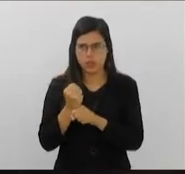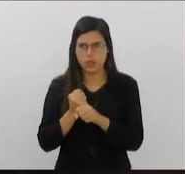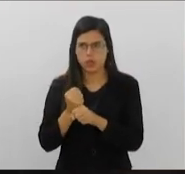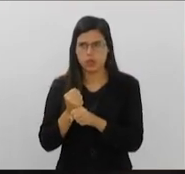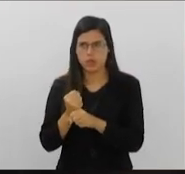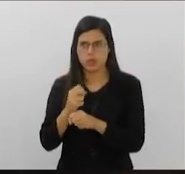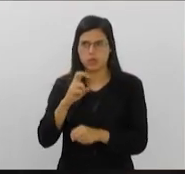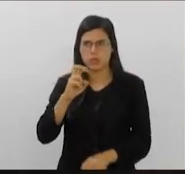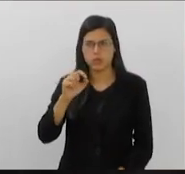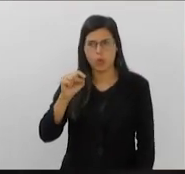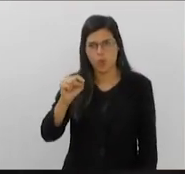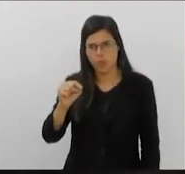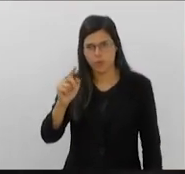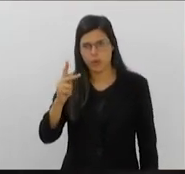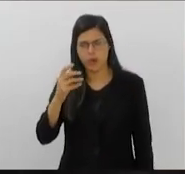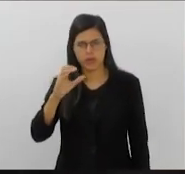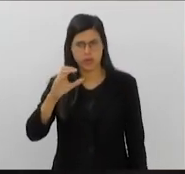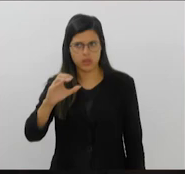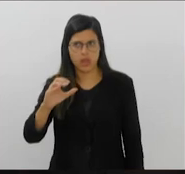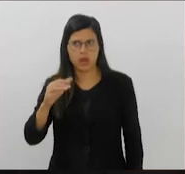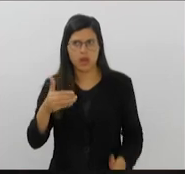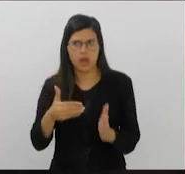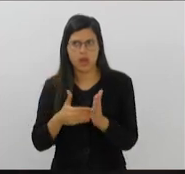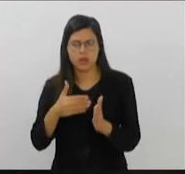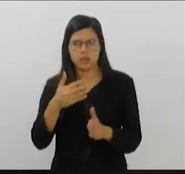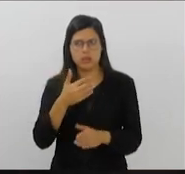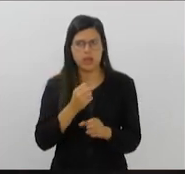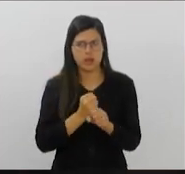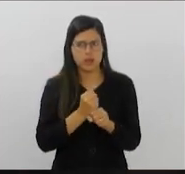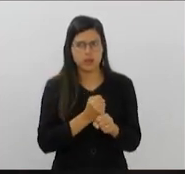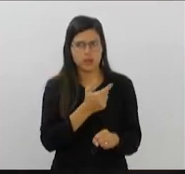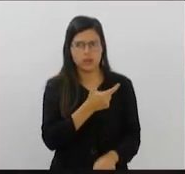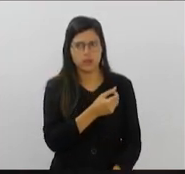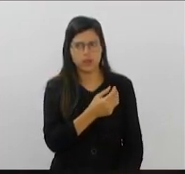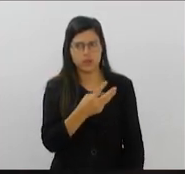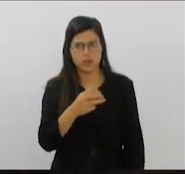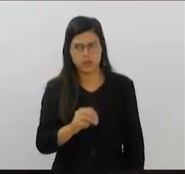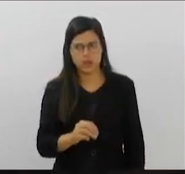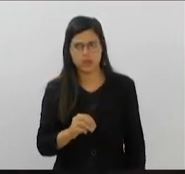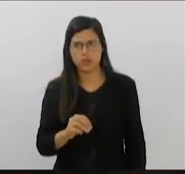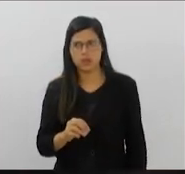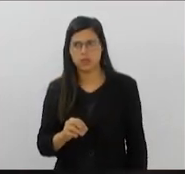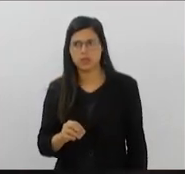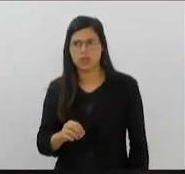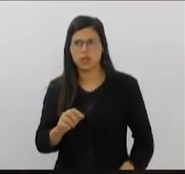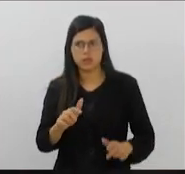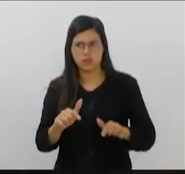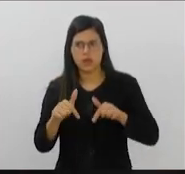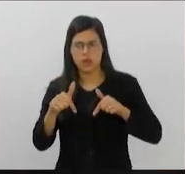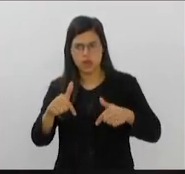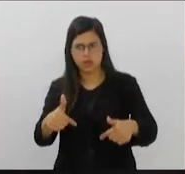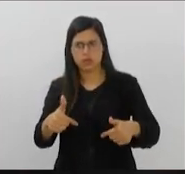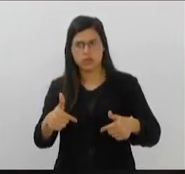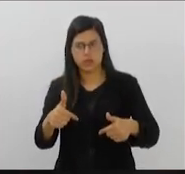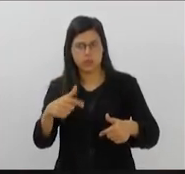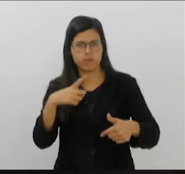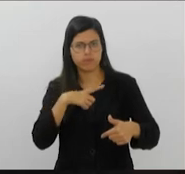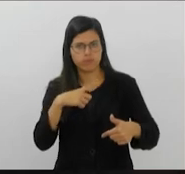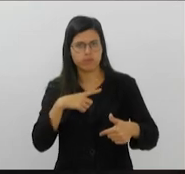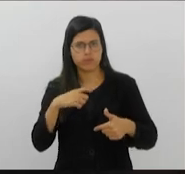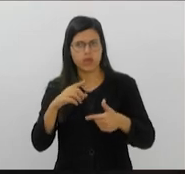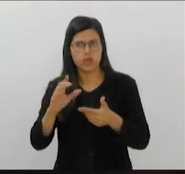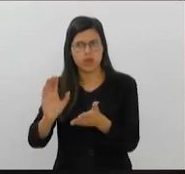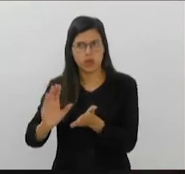meta de 5 mil hectares para serem implantados até 2030. E essa iniciativa, né, que conta com recursos